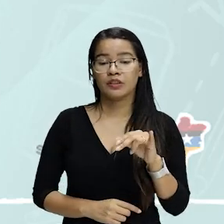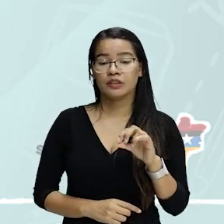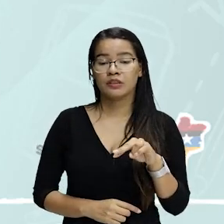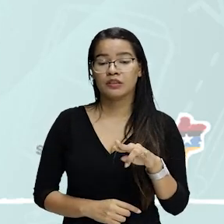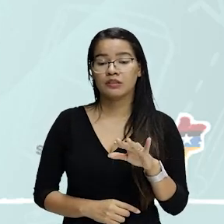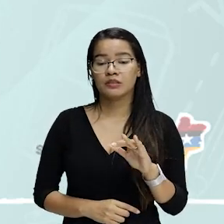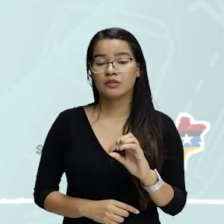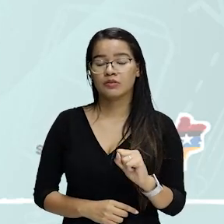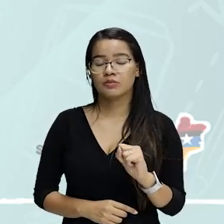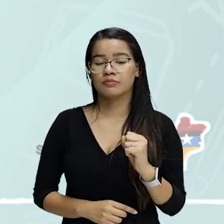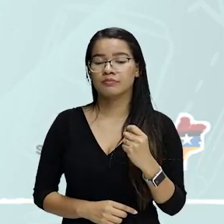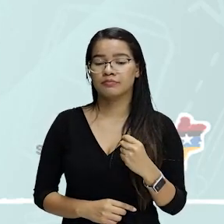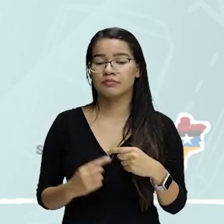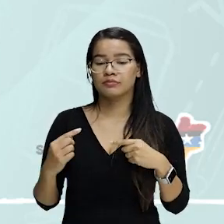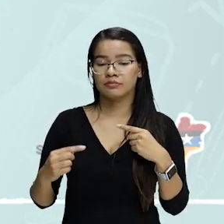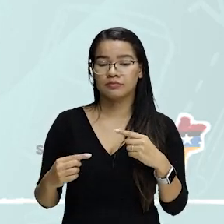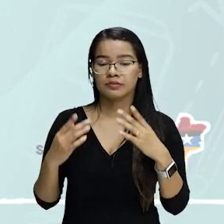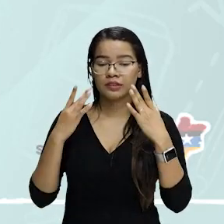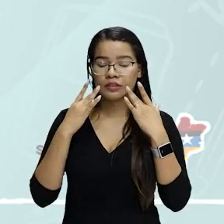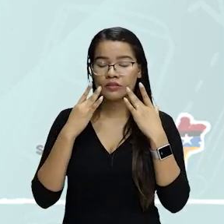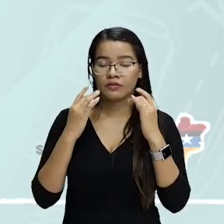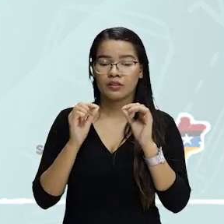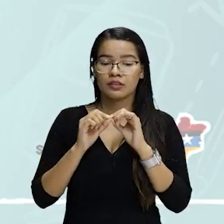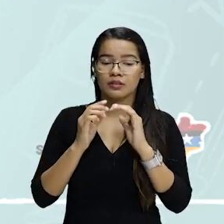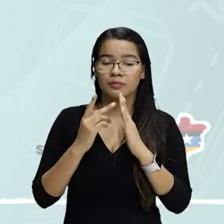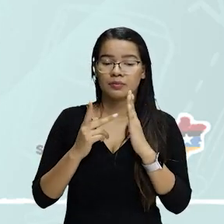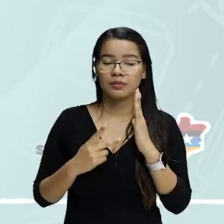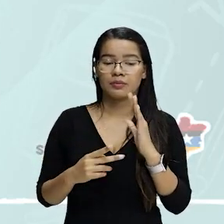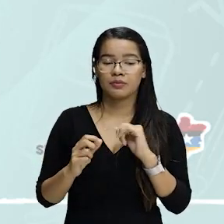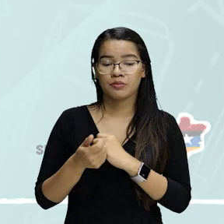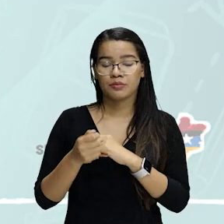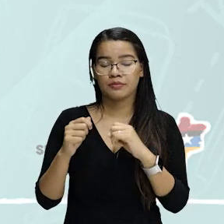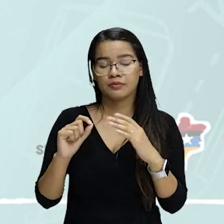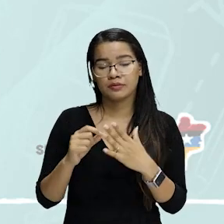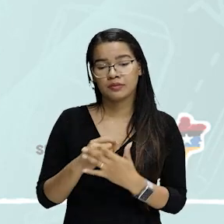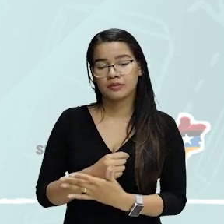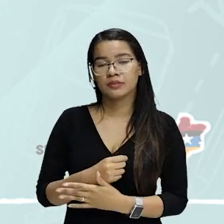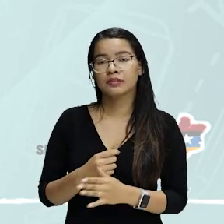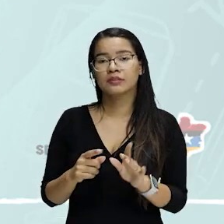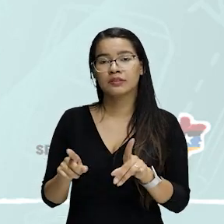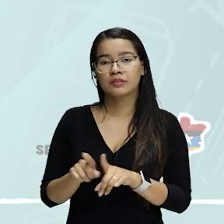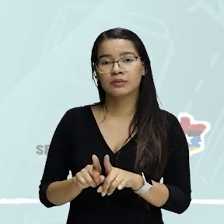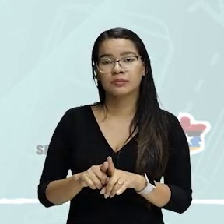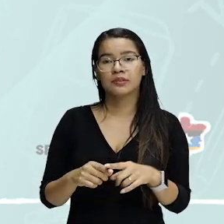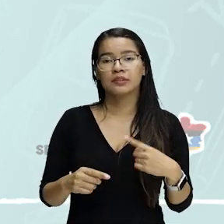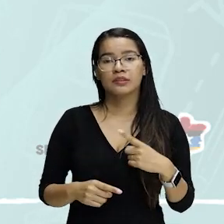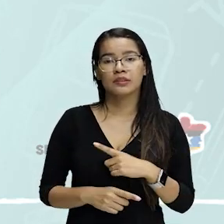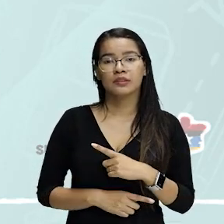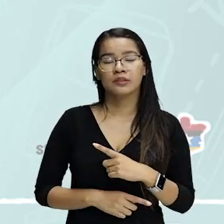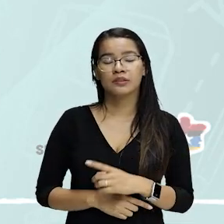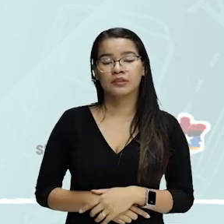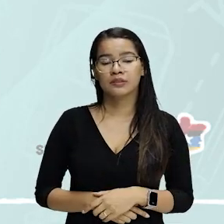arte de fazer poemas, tá? Ele foi um dos grandes também escritores aí da nossa